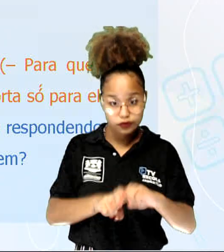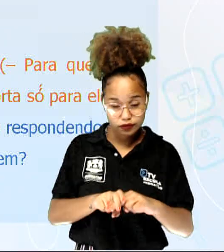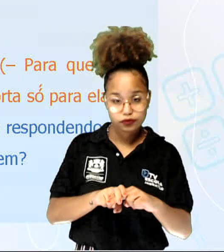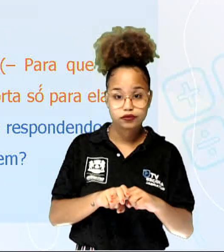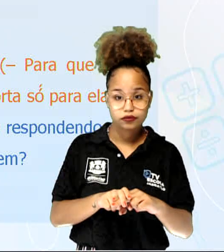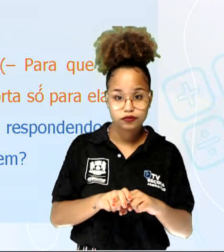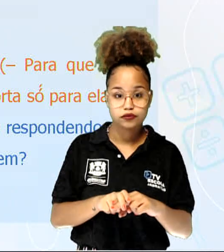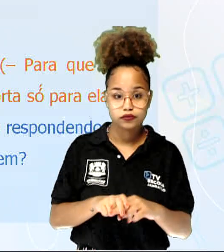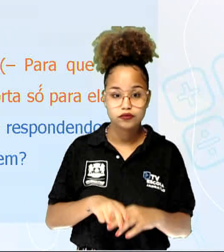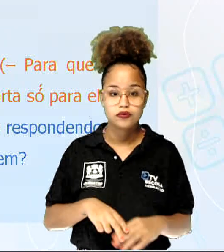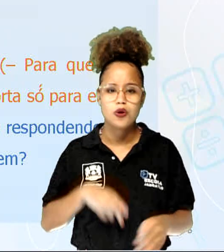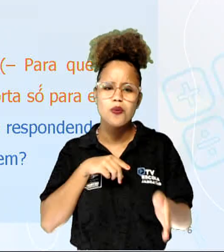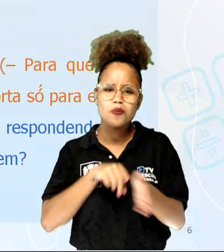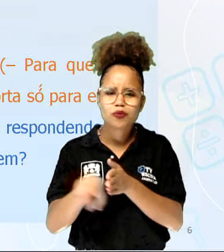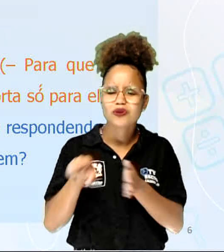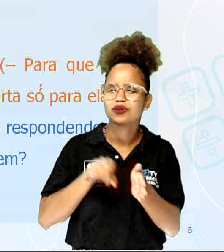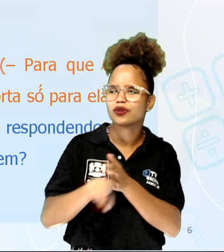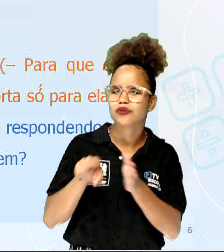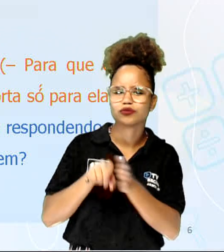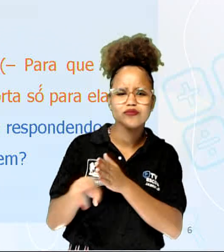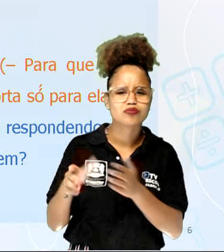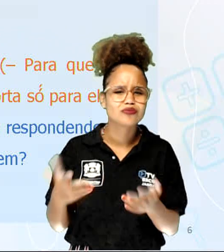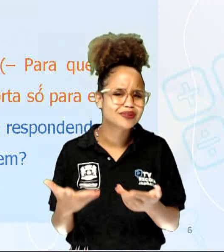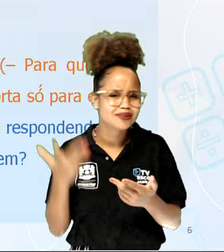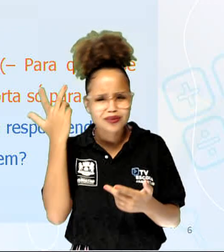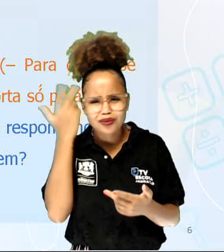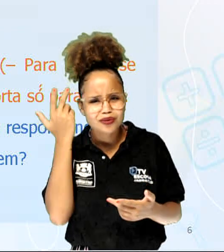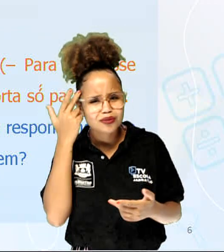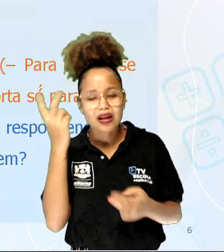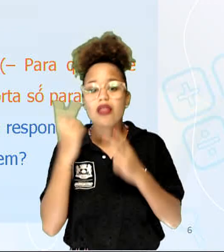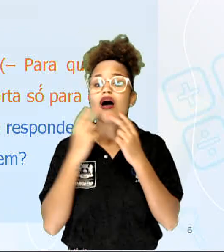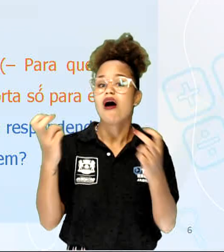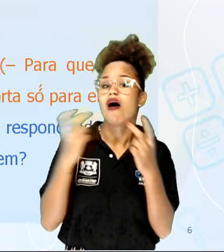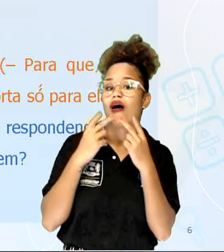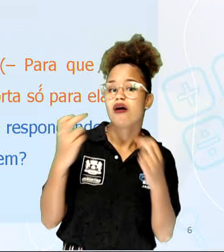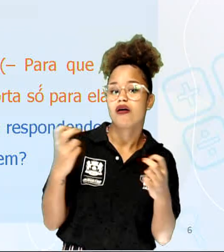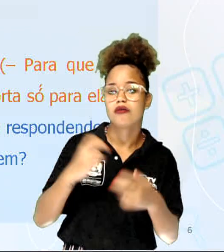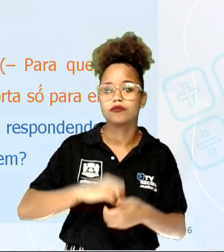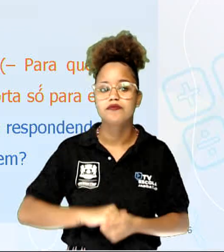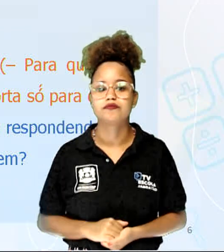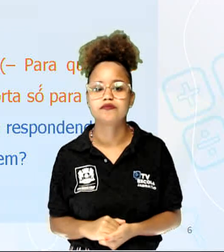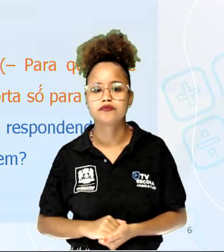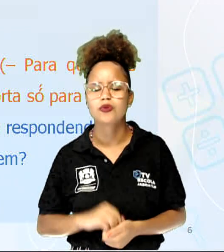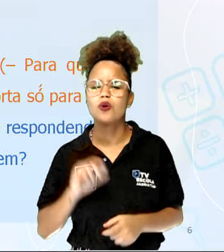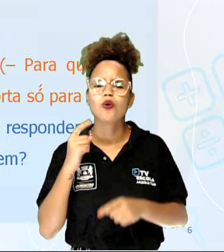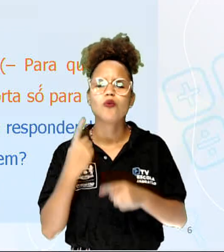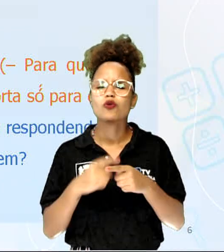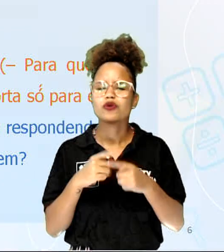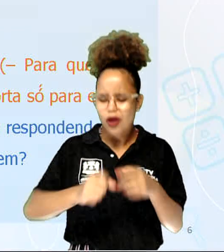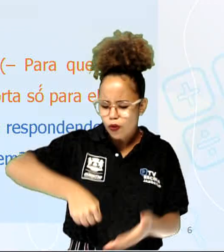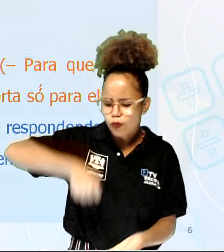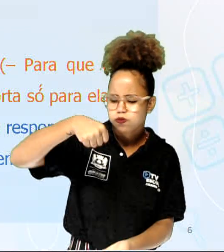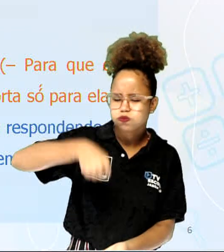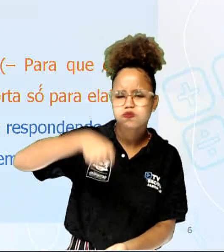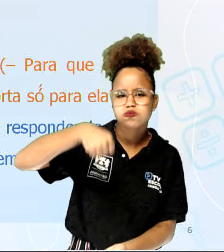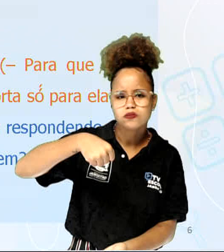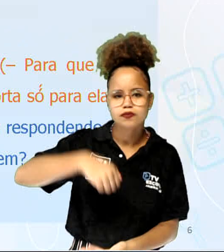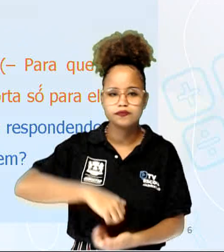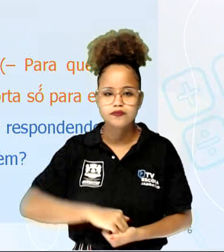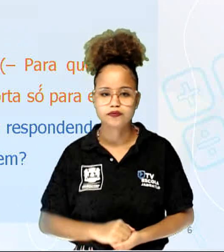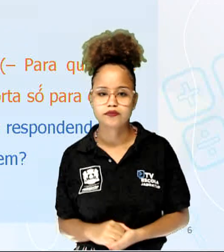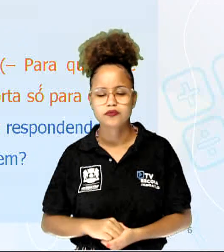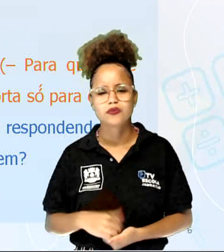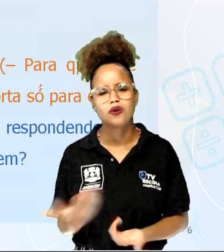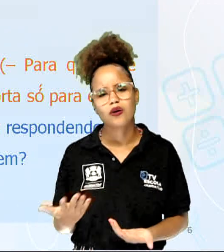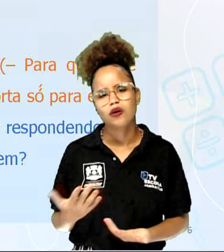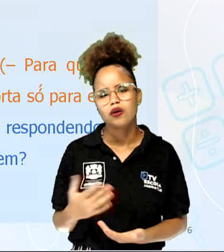avião, perguntas ingênuas de forma que a senhora fazia aos berros. Para que esse saquinho aqui? Né? Ela foi